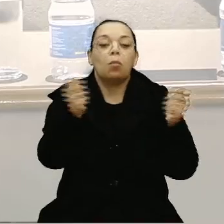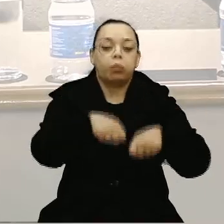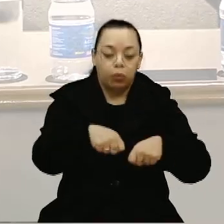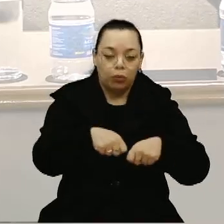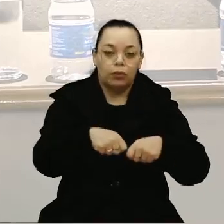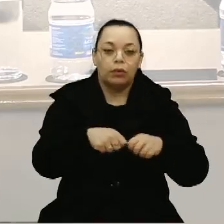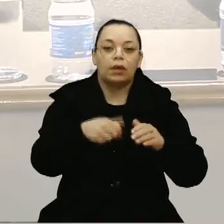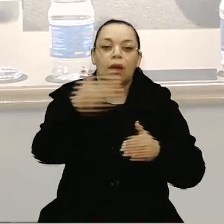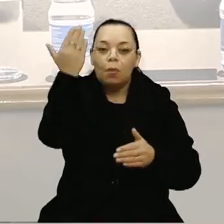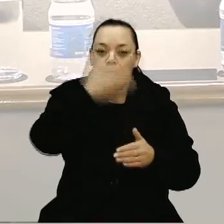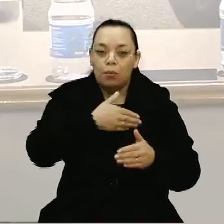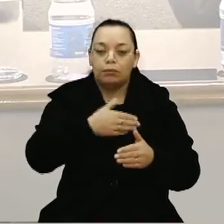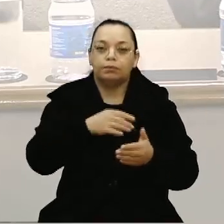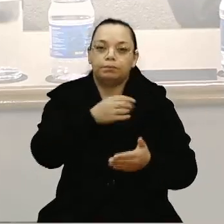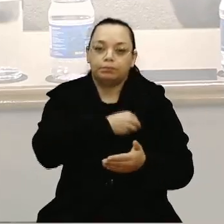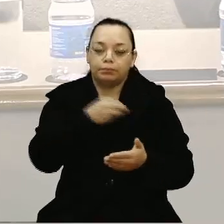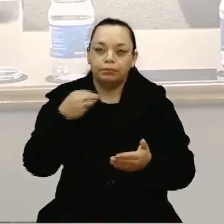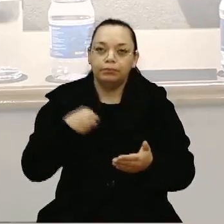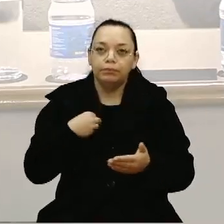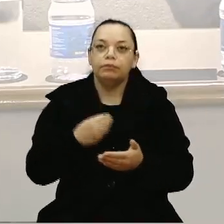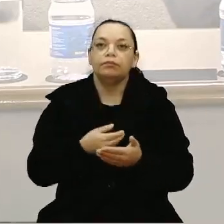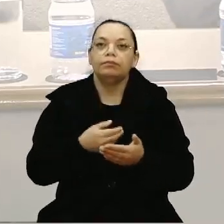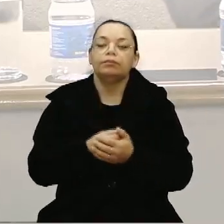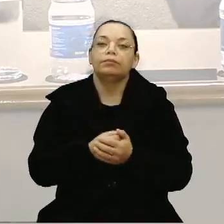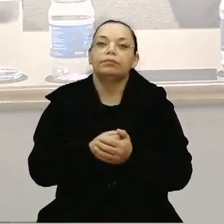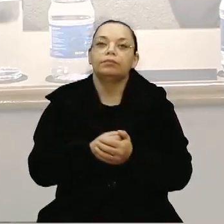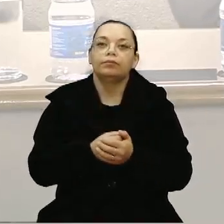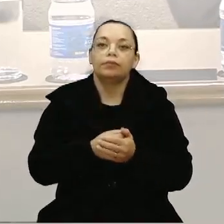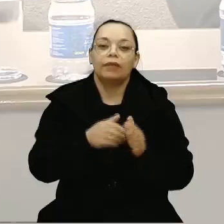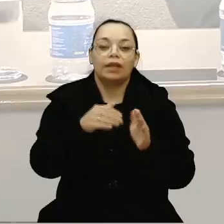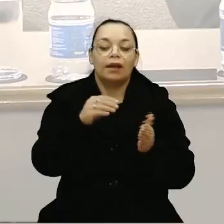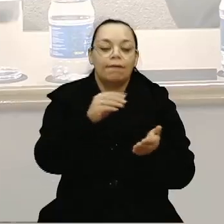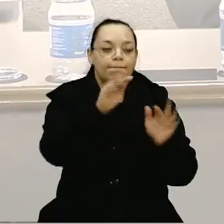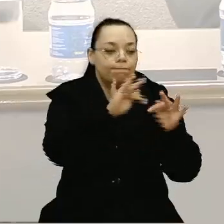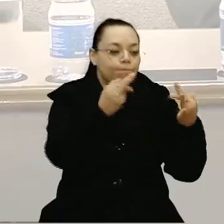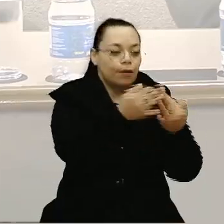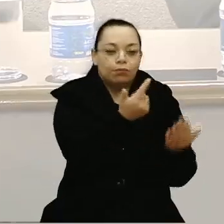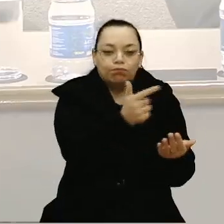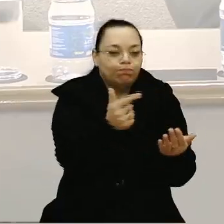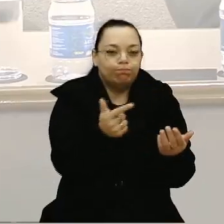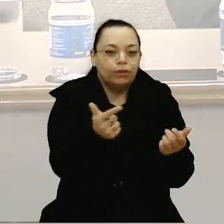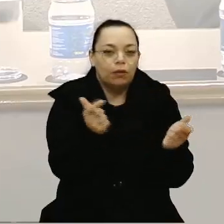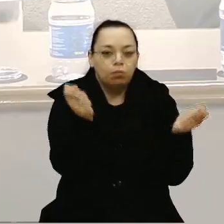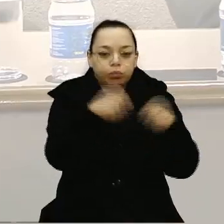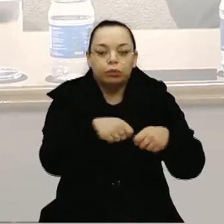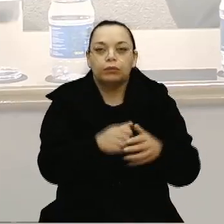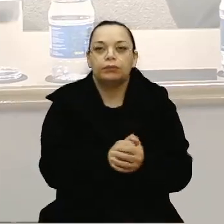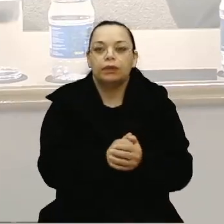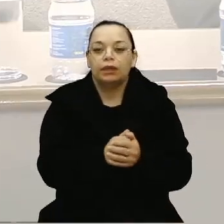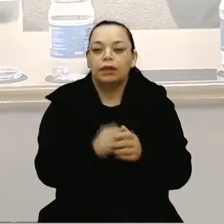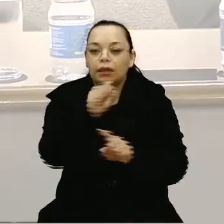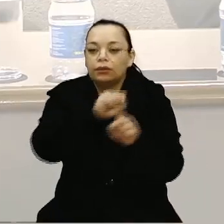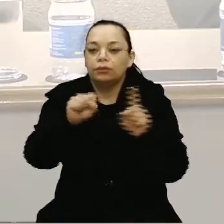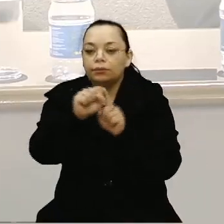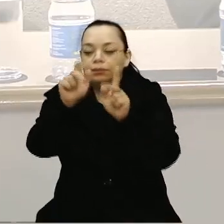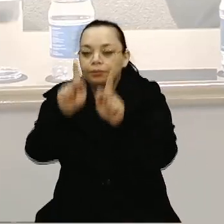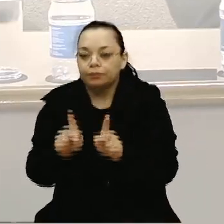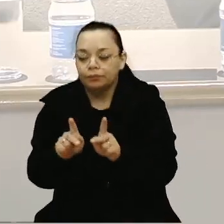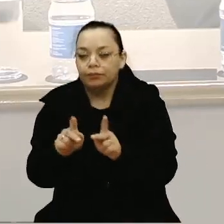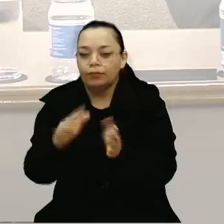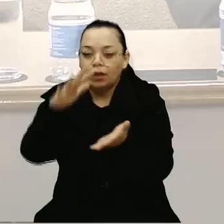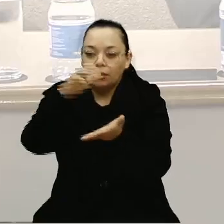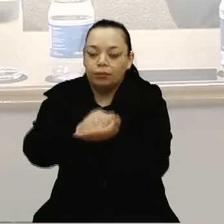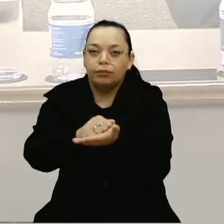de laudos médicos e da comprovação de carência da família. A assistente social faz o